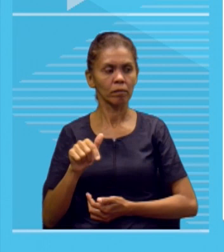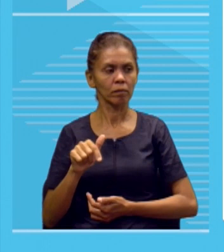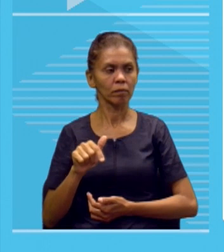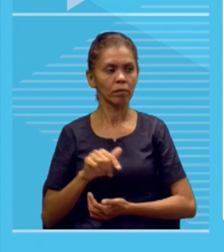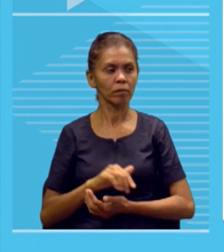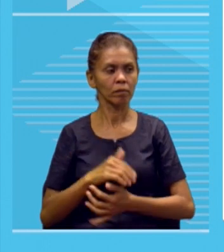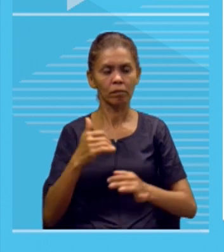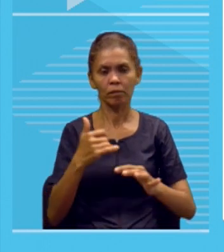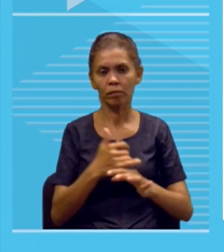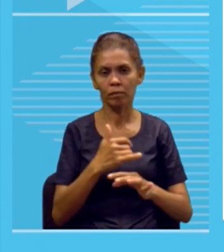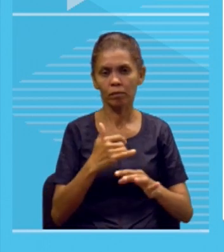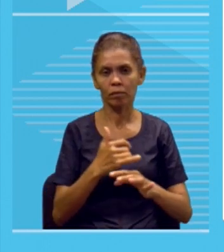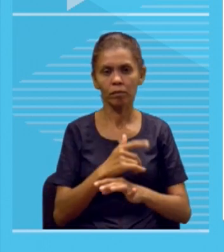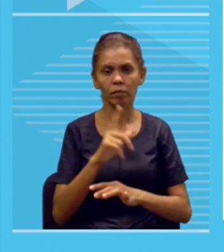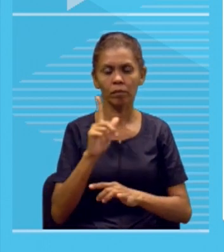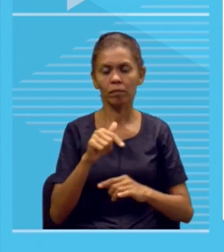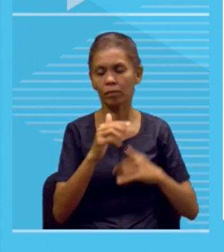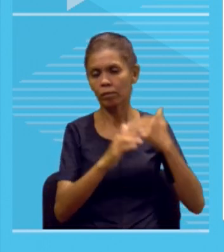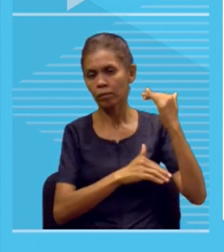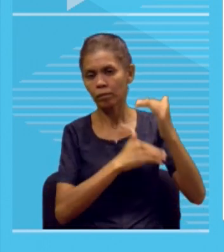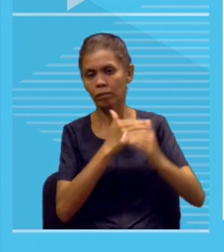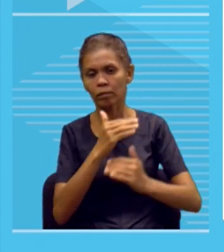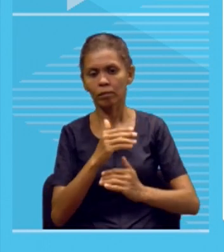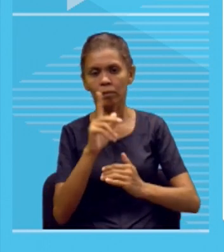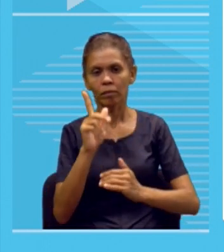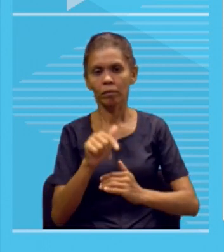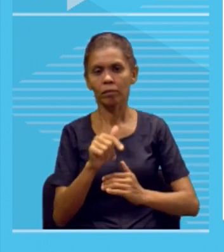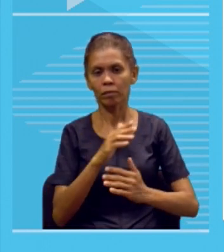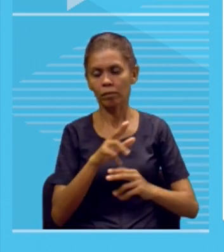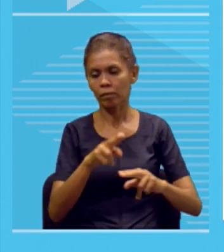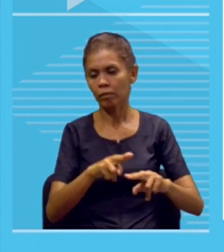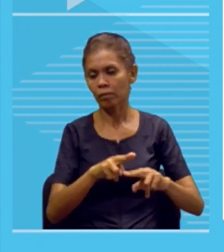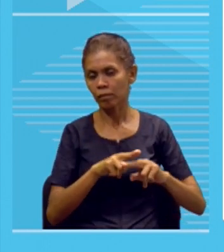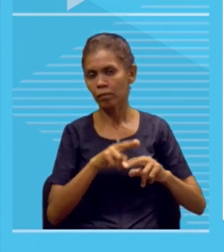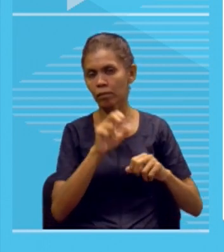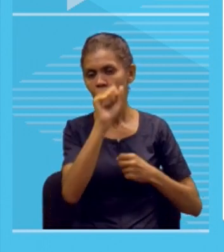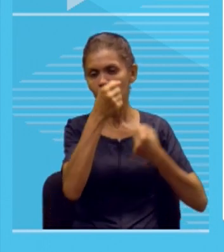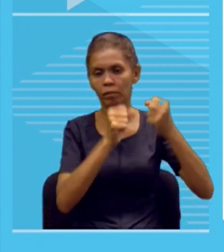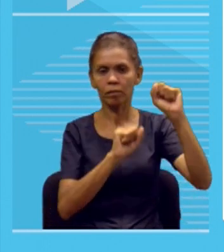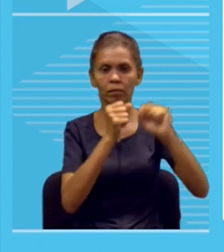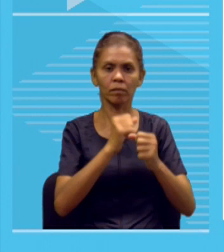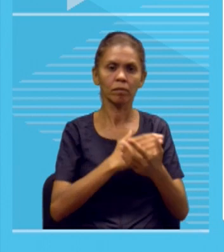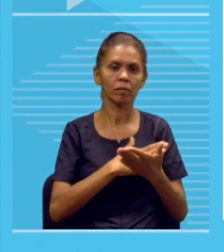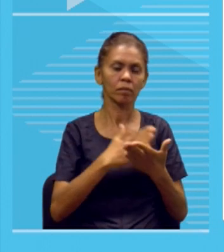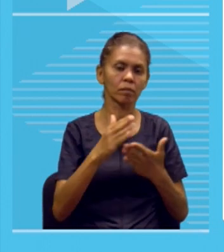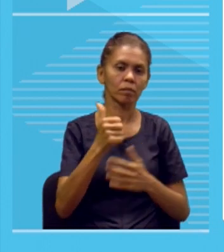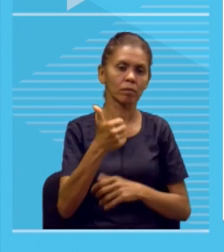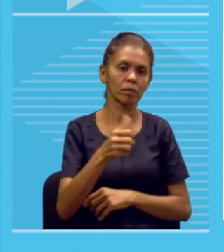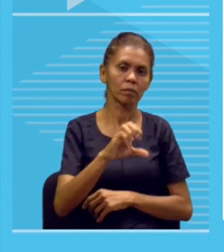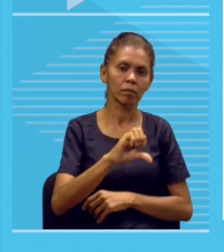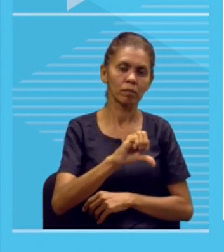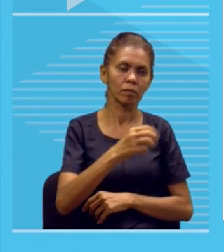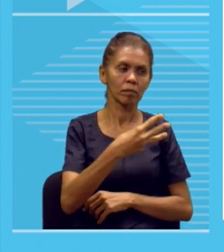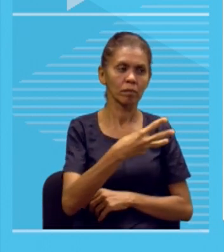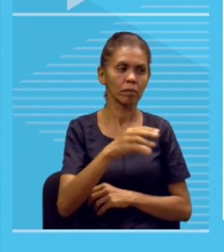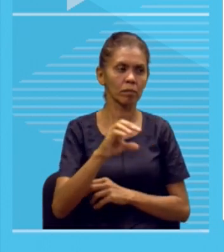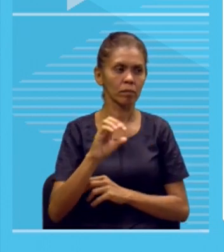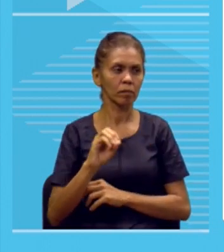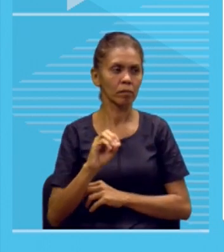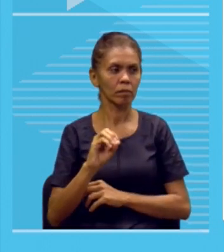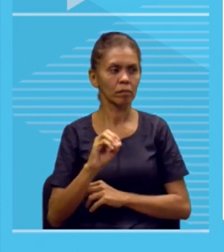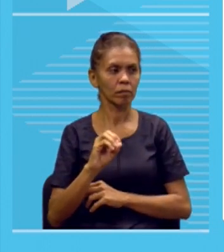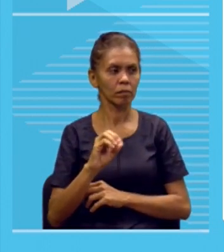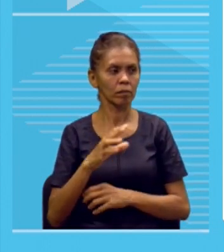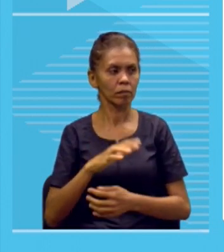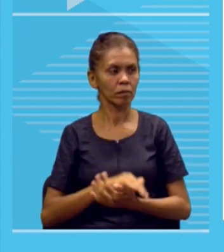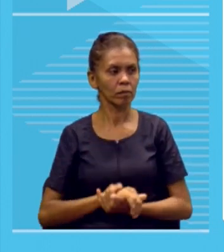nossa urbanização foi justamente por causa da industrialização que começa ali na década de 30. Gente, aqui está tudo